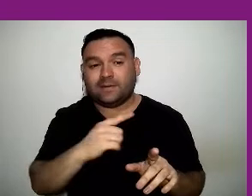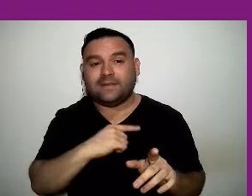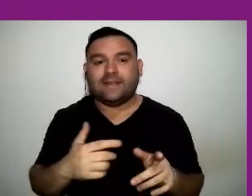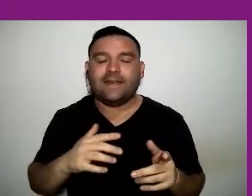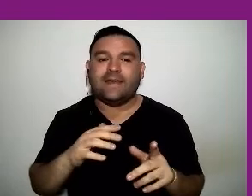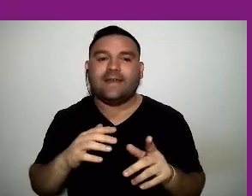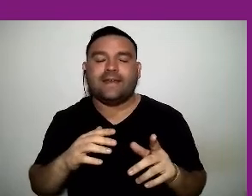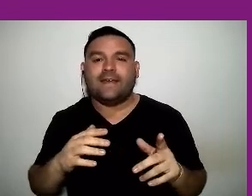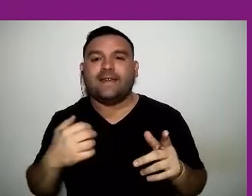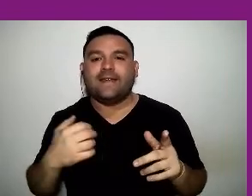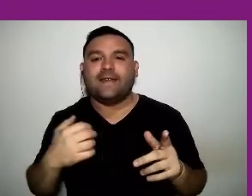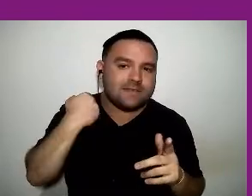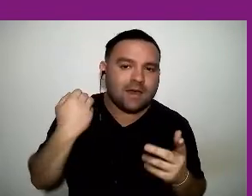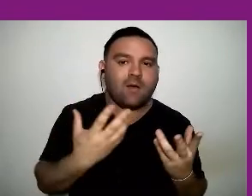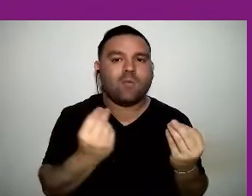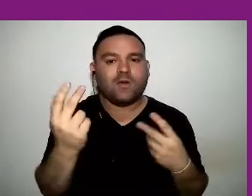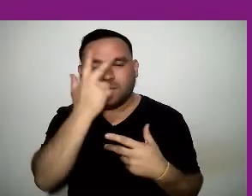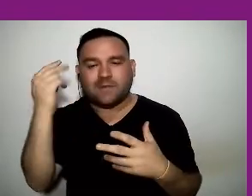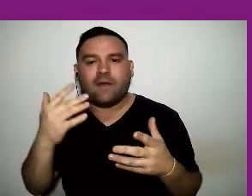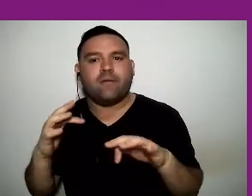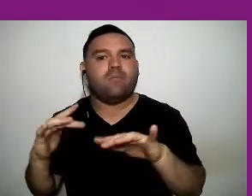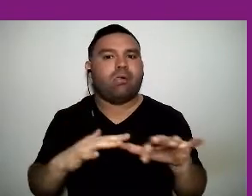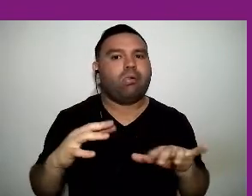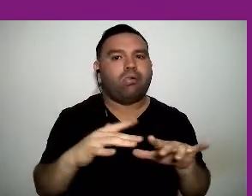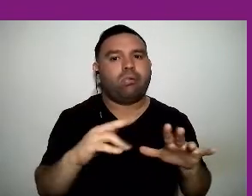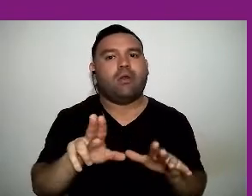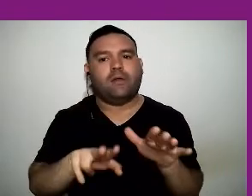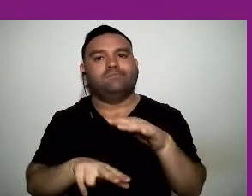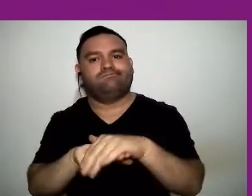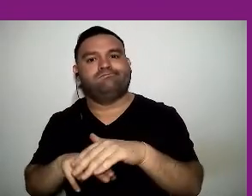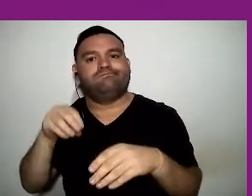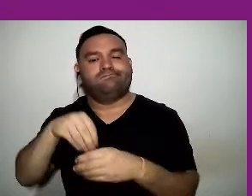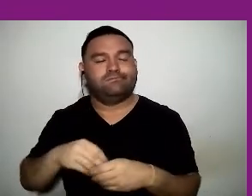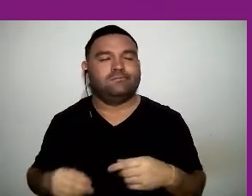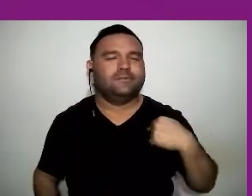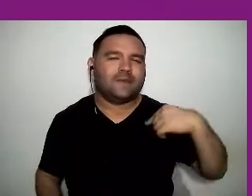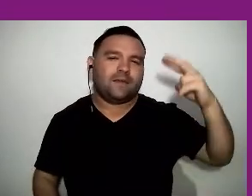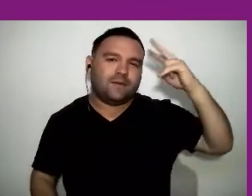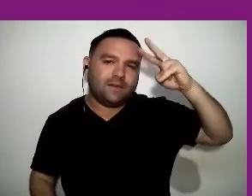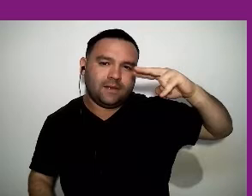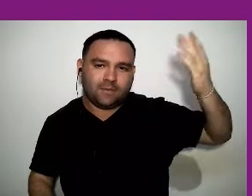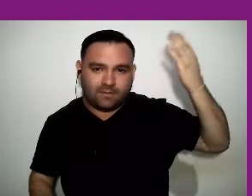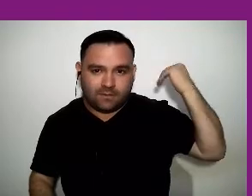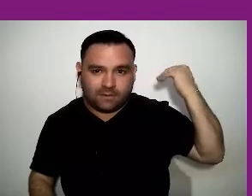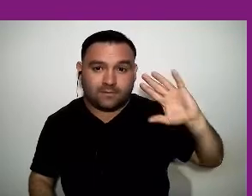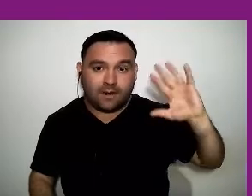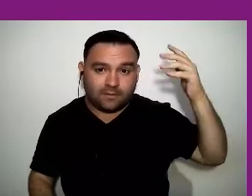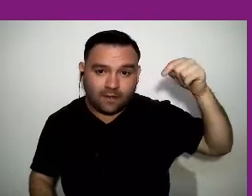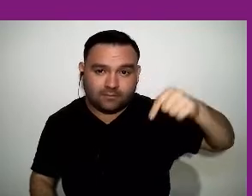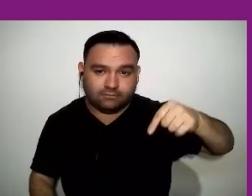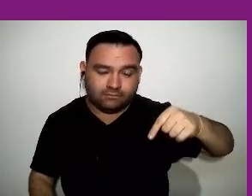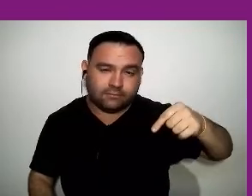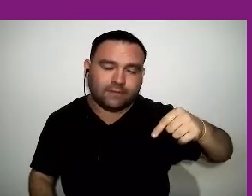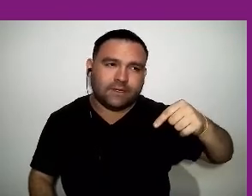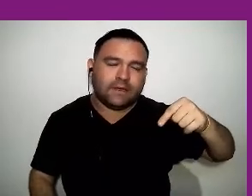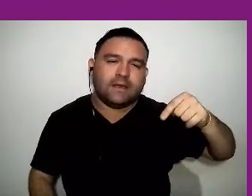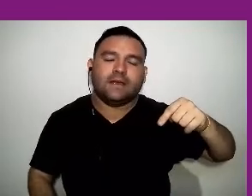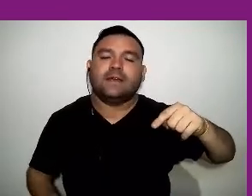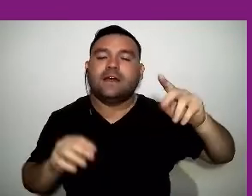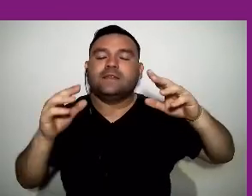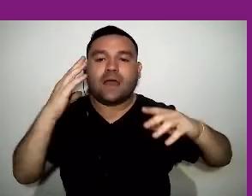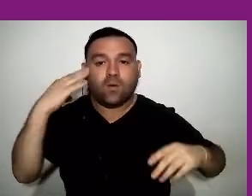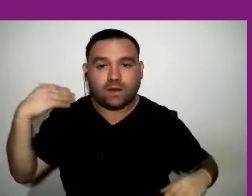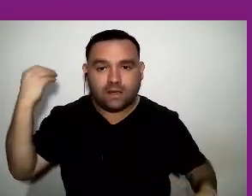pressão, muitos pacientes chegando na UTI. Eu me lembro da situação que nós tivemos em